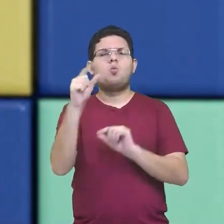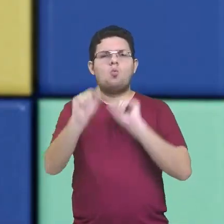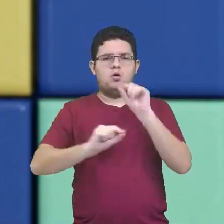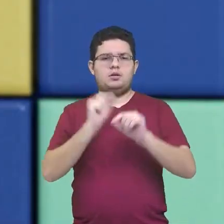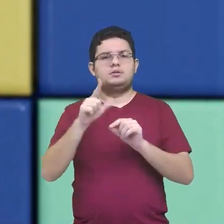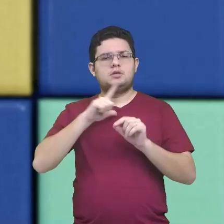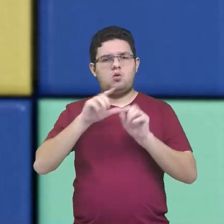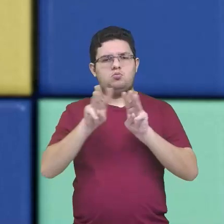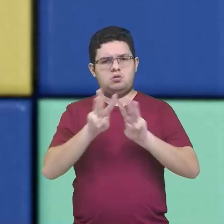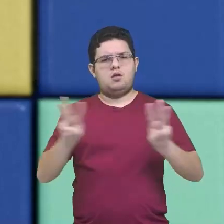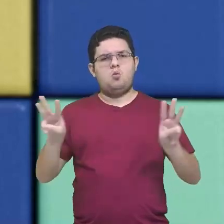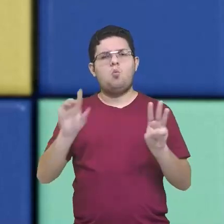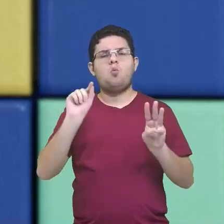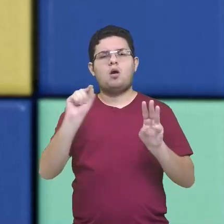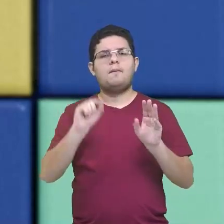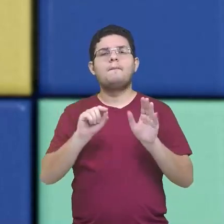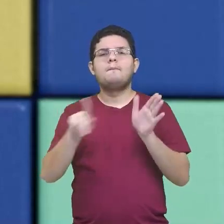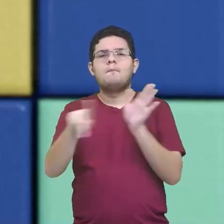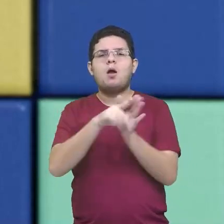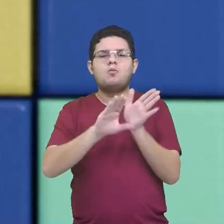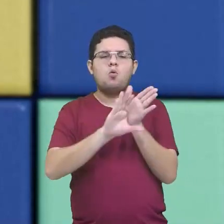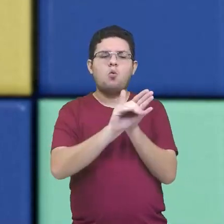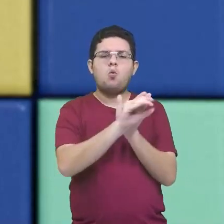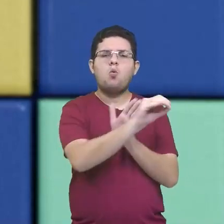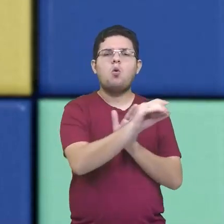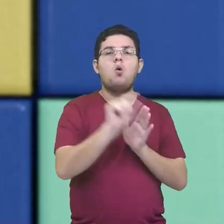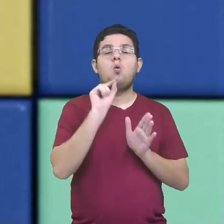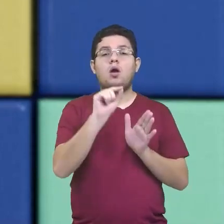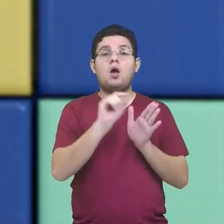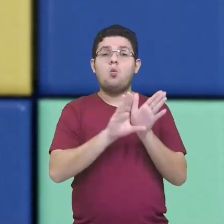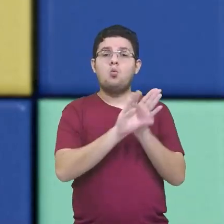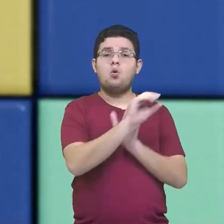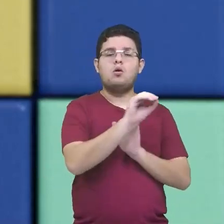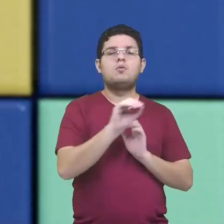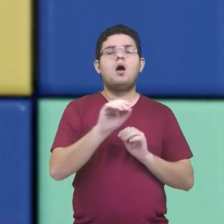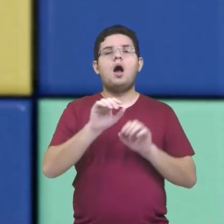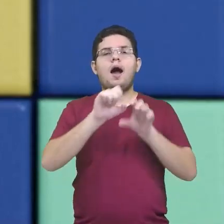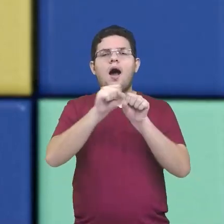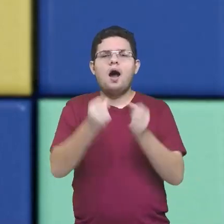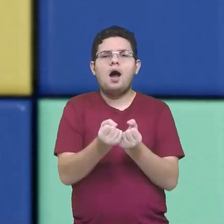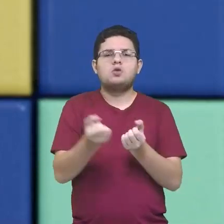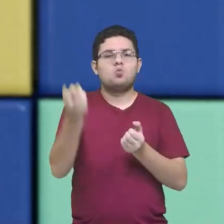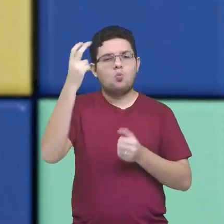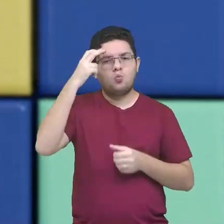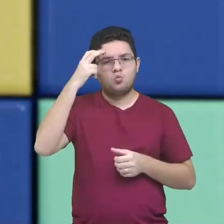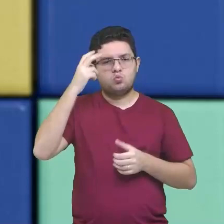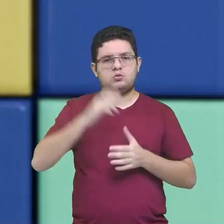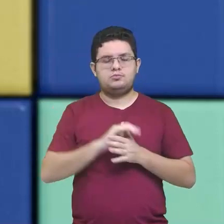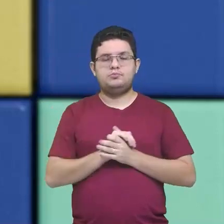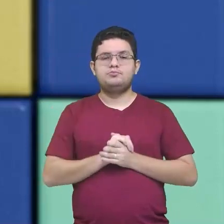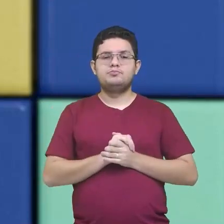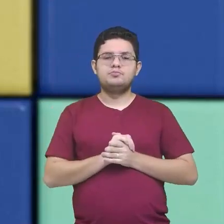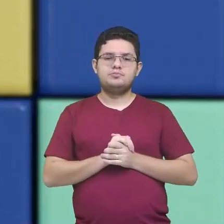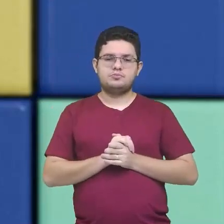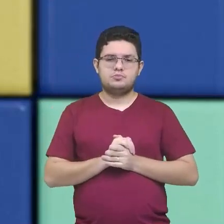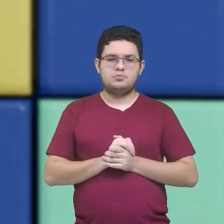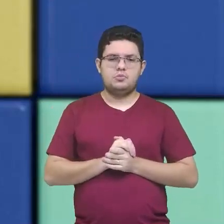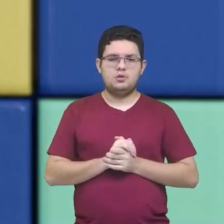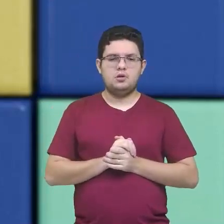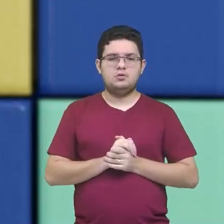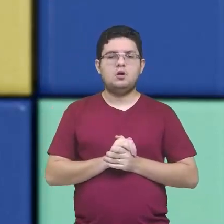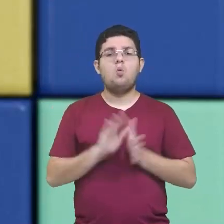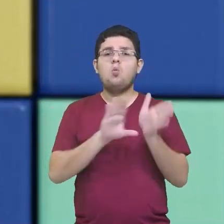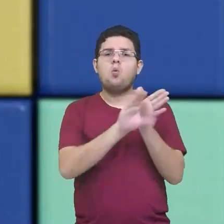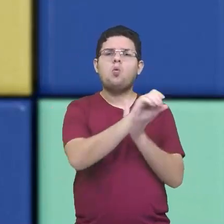desenvolvido pela Google, que ele é chamado Arte e Cultura, não é? E olha só que interessante. Olha o que a Google fez,